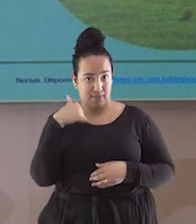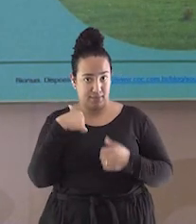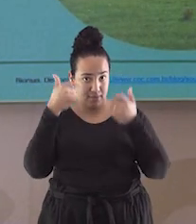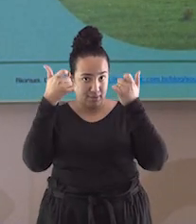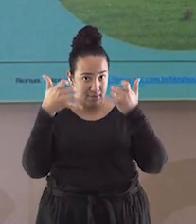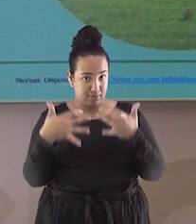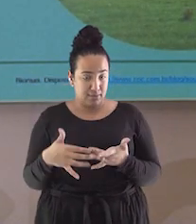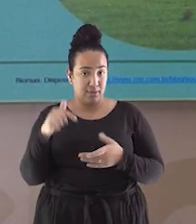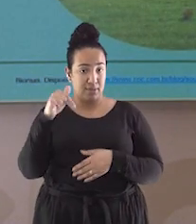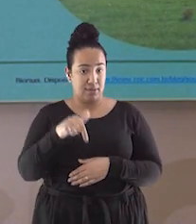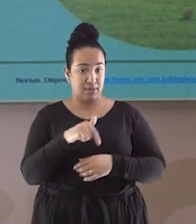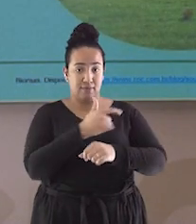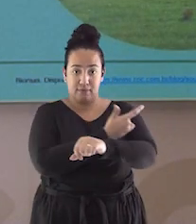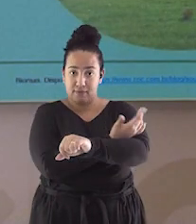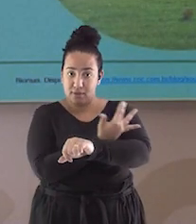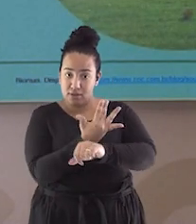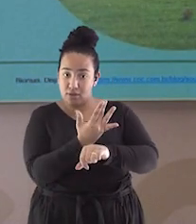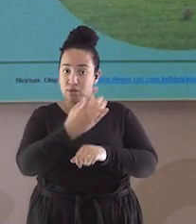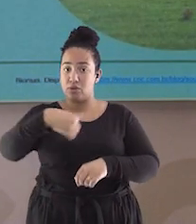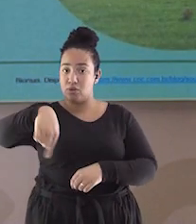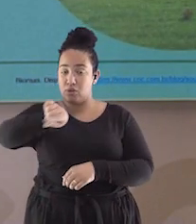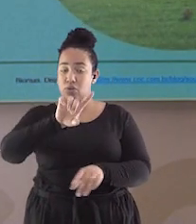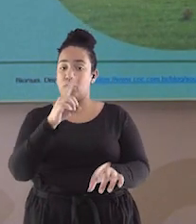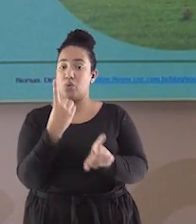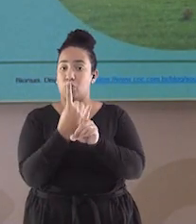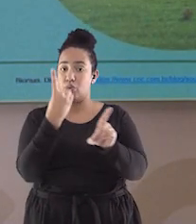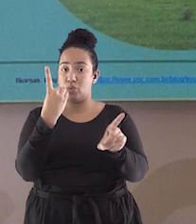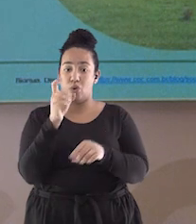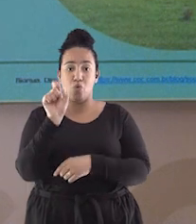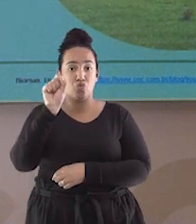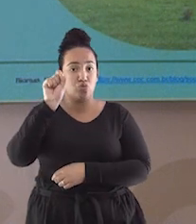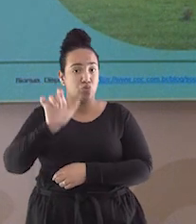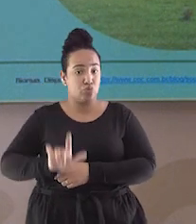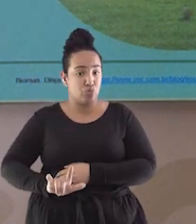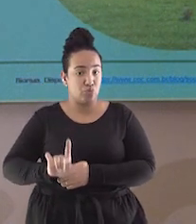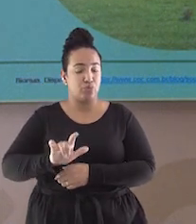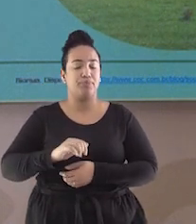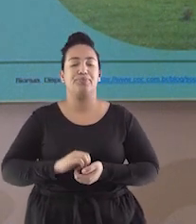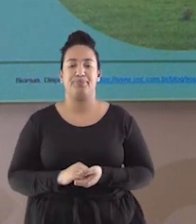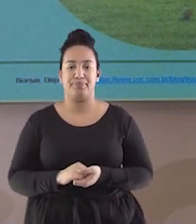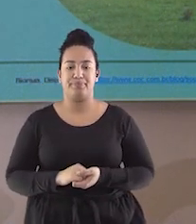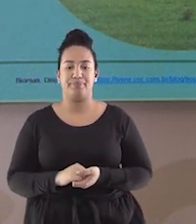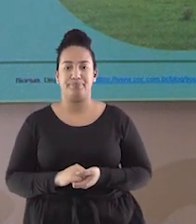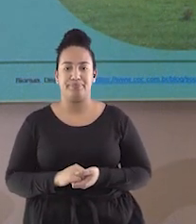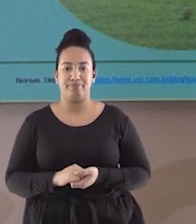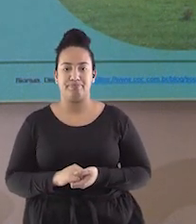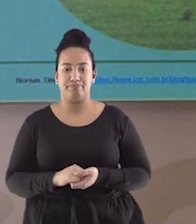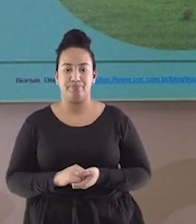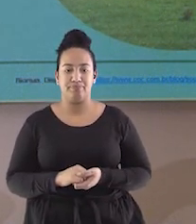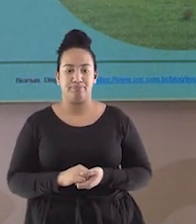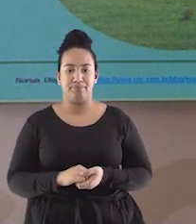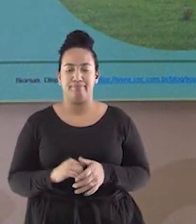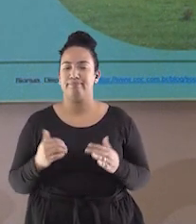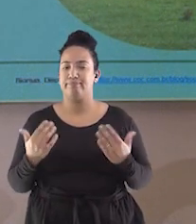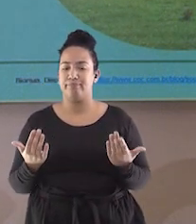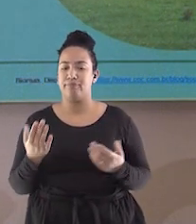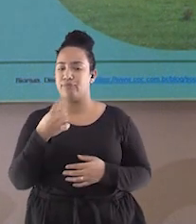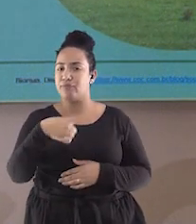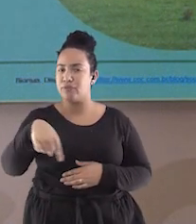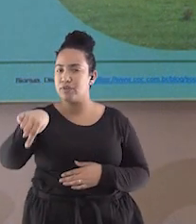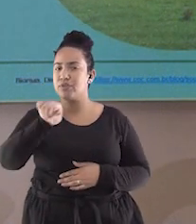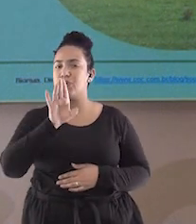tipo de vegetação é encontrado no extremo sul do país. Bom, você já conhecia